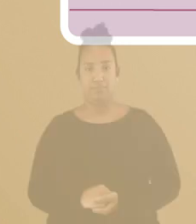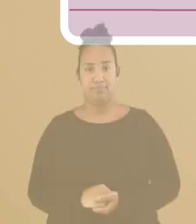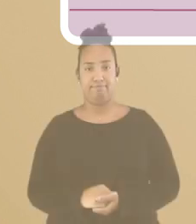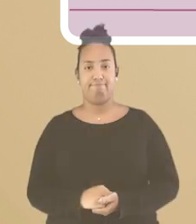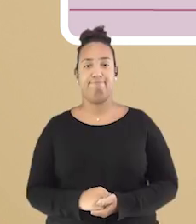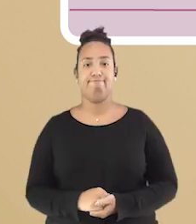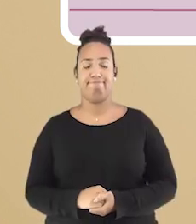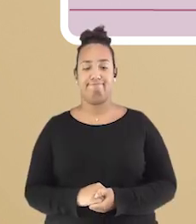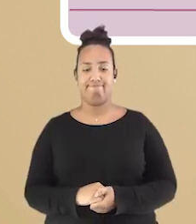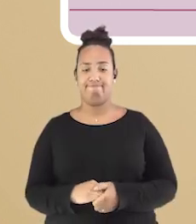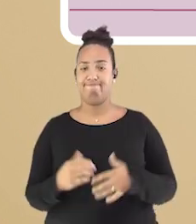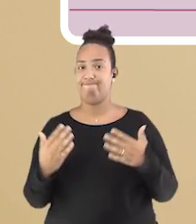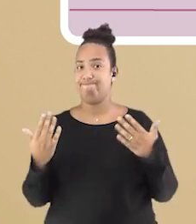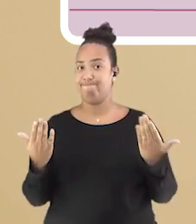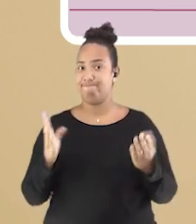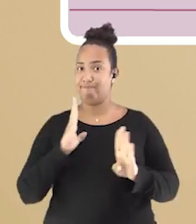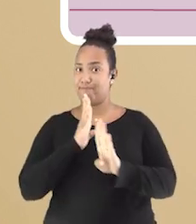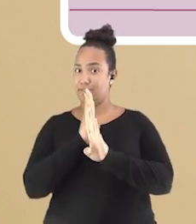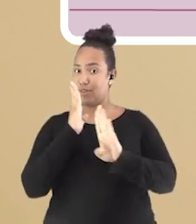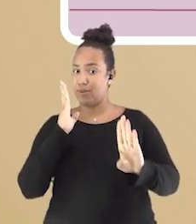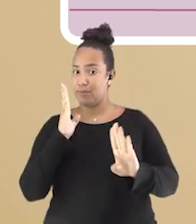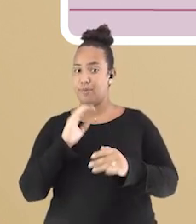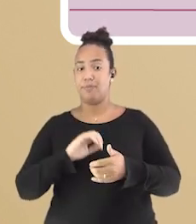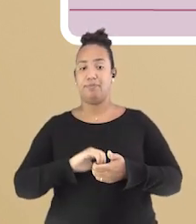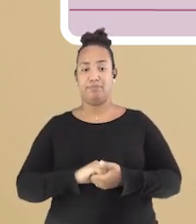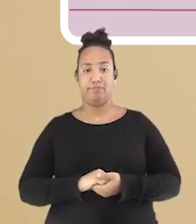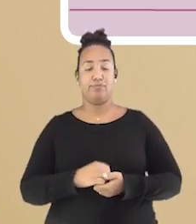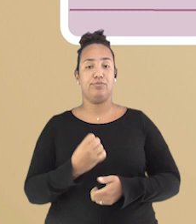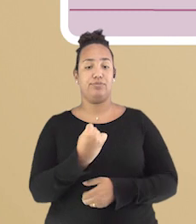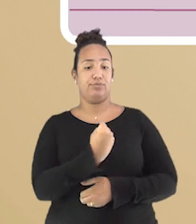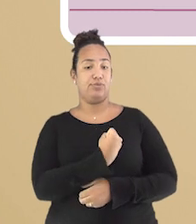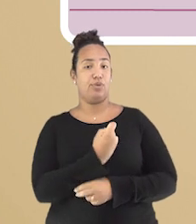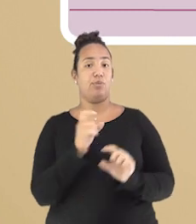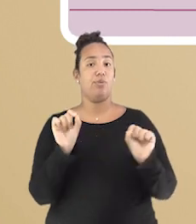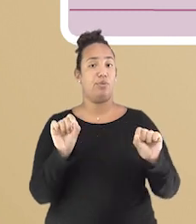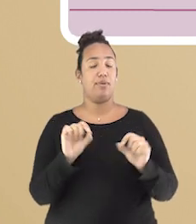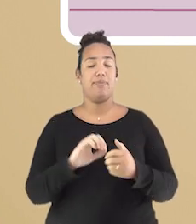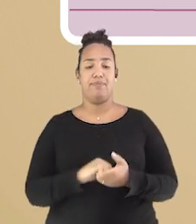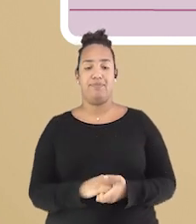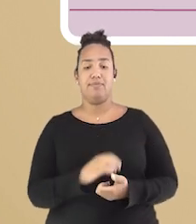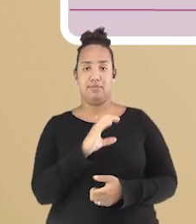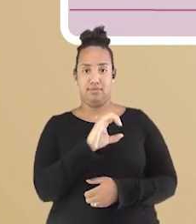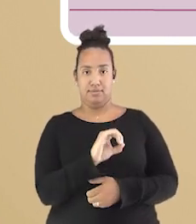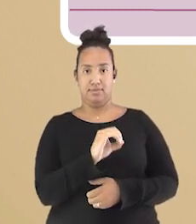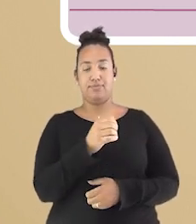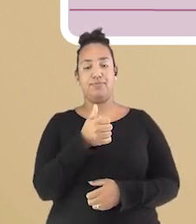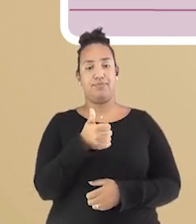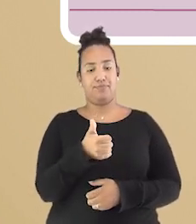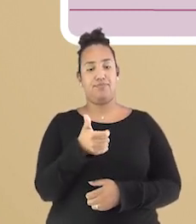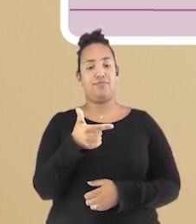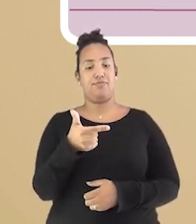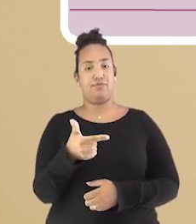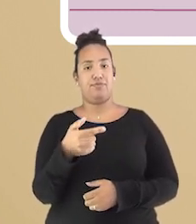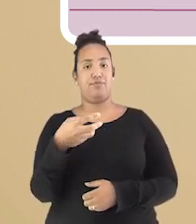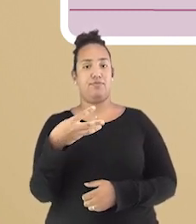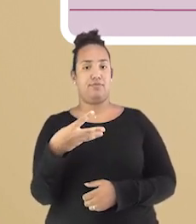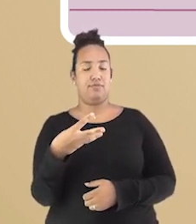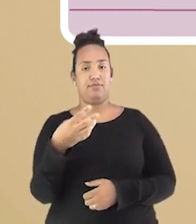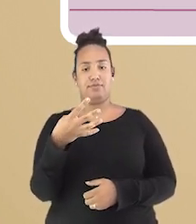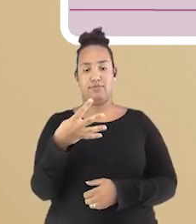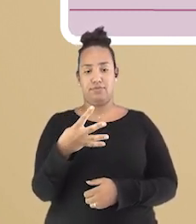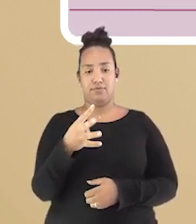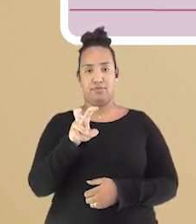E aí, descobriu? Os algarismos são 0, 1, 2, 3,